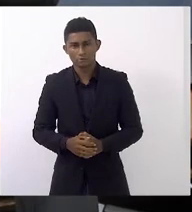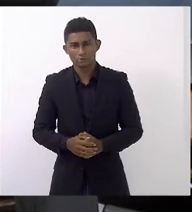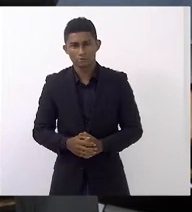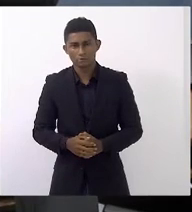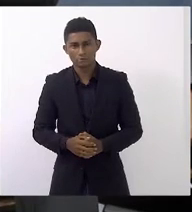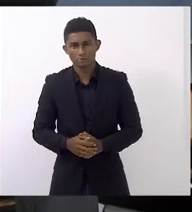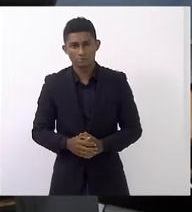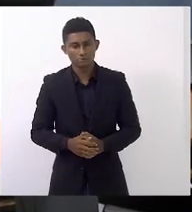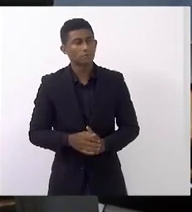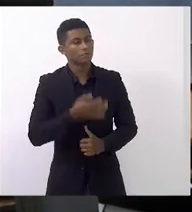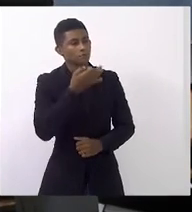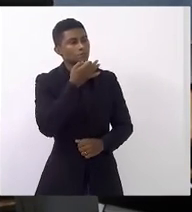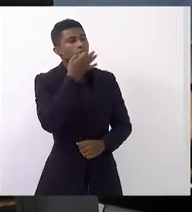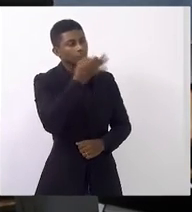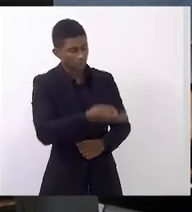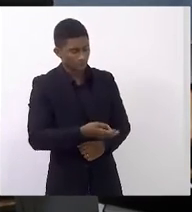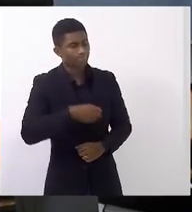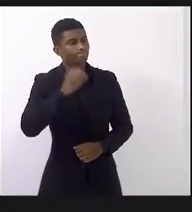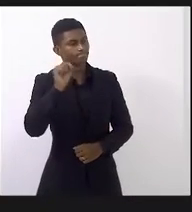Parecer favorável.